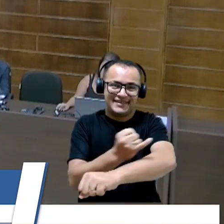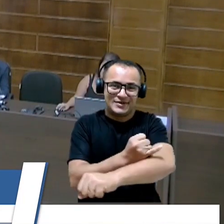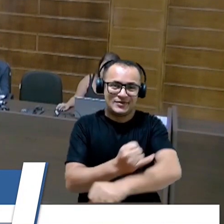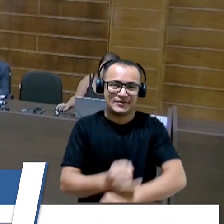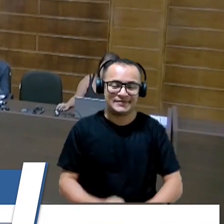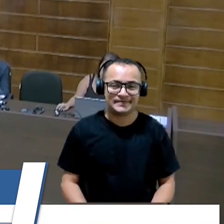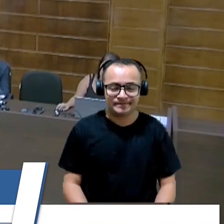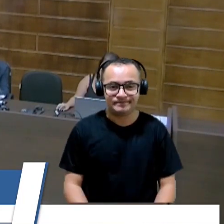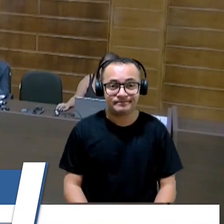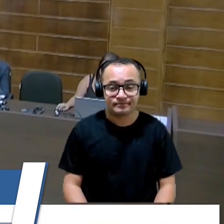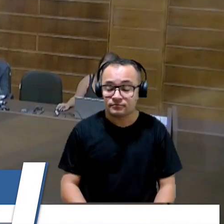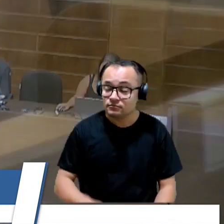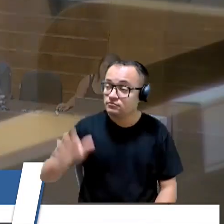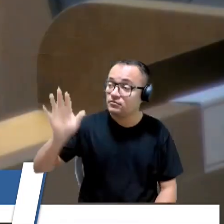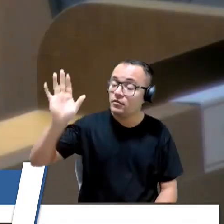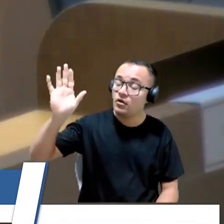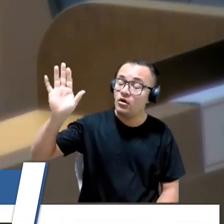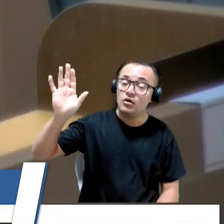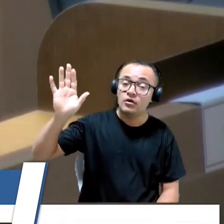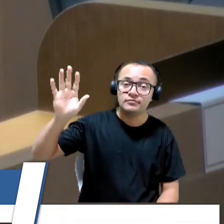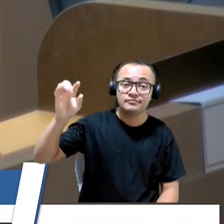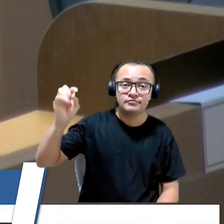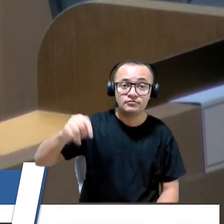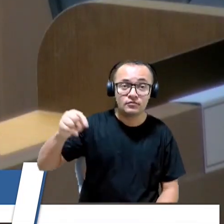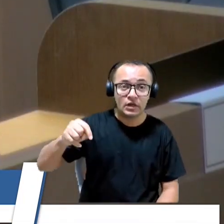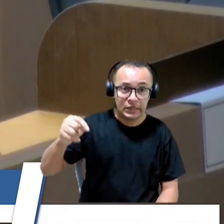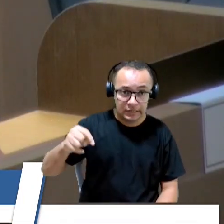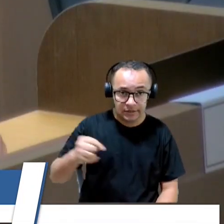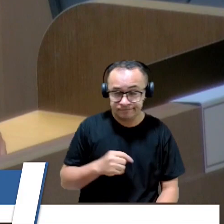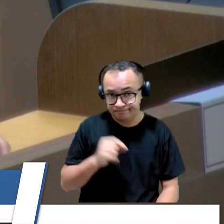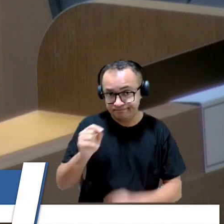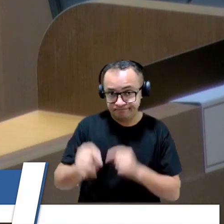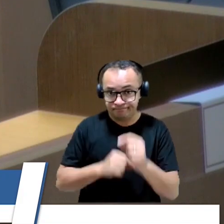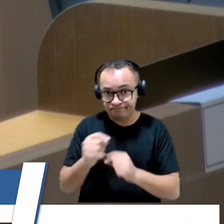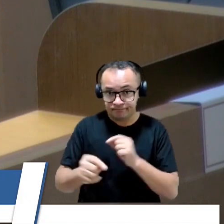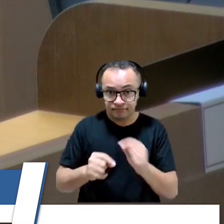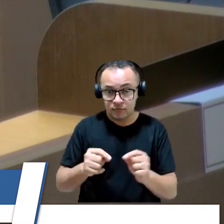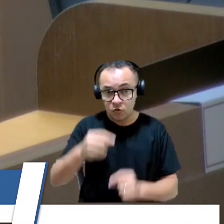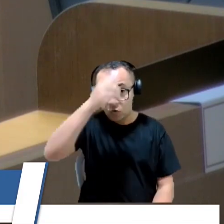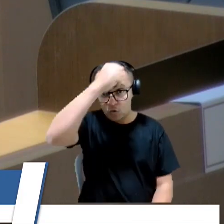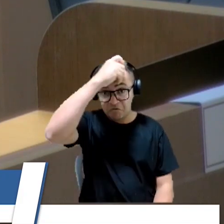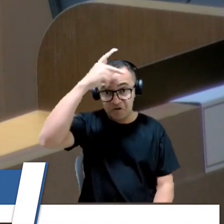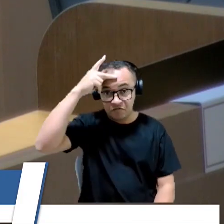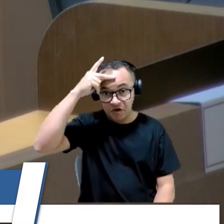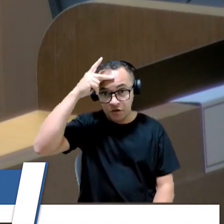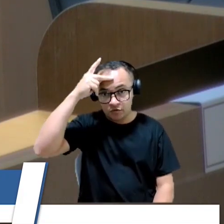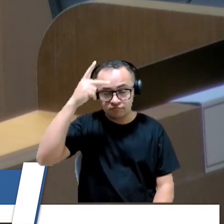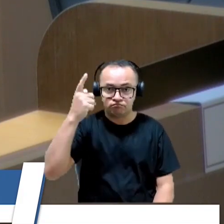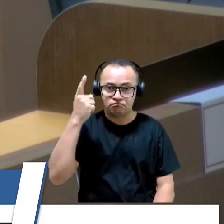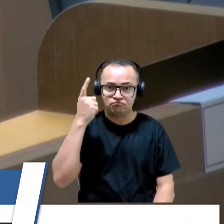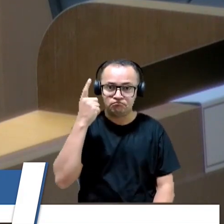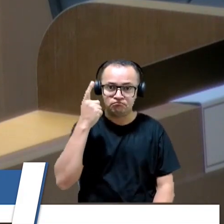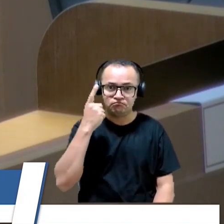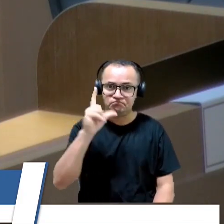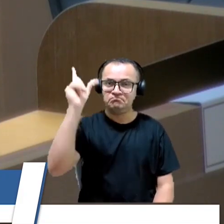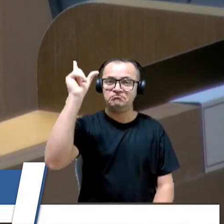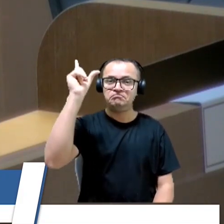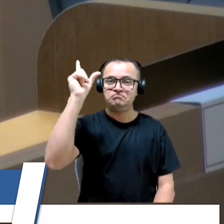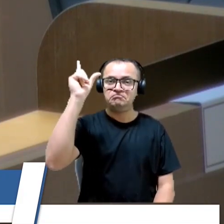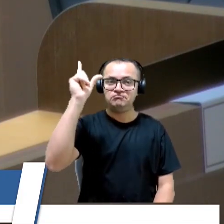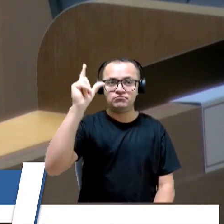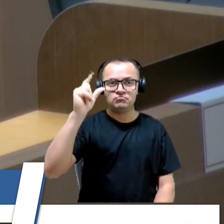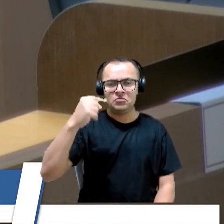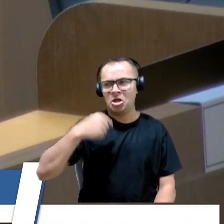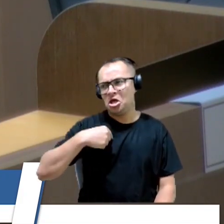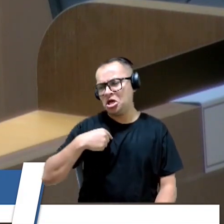Excelência, assim que o Alexandre Ferreira foi empossado, nós estivemos várias vezes lá, até o próprio Palamone,